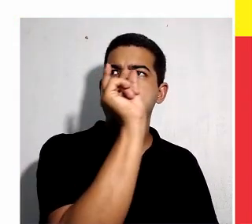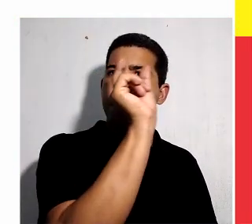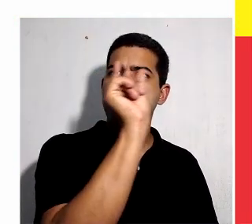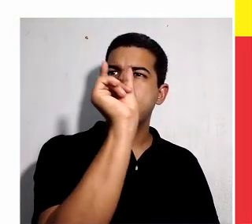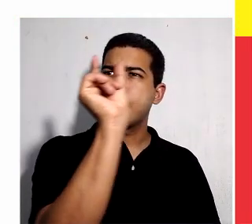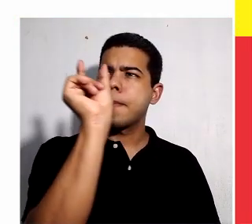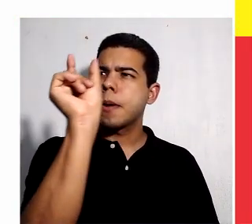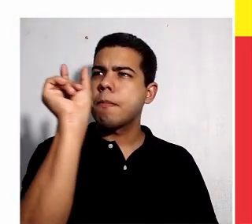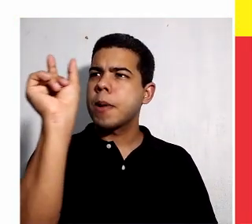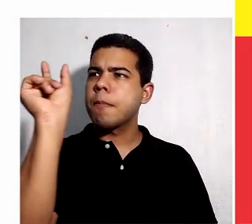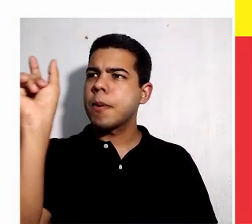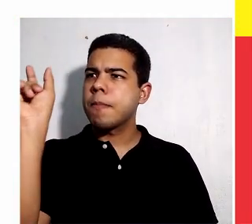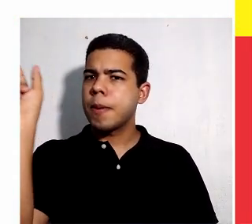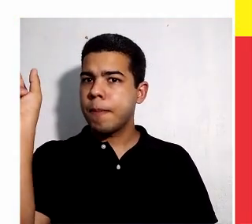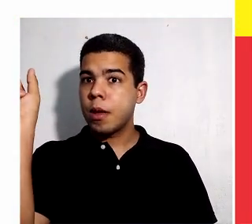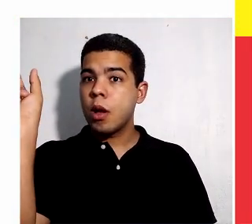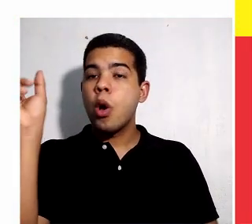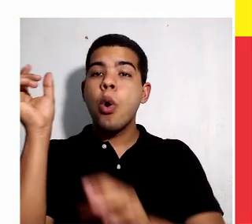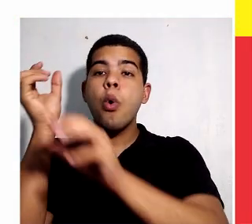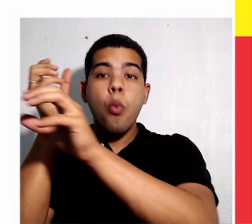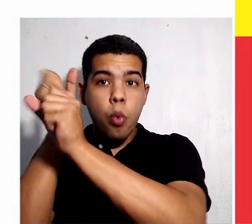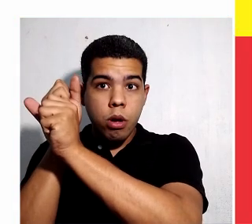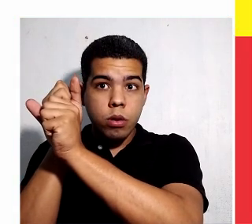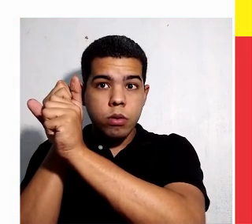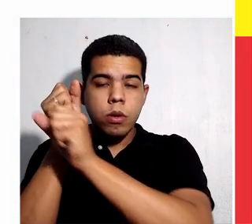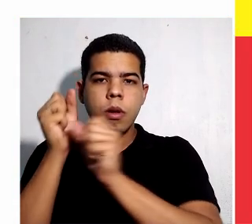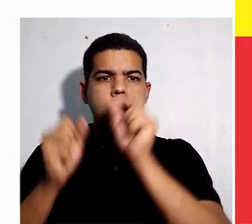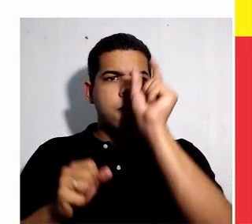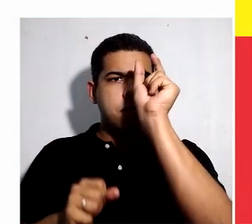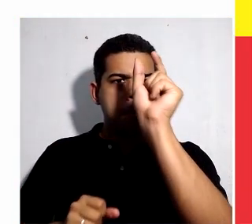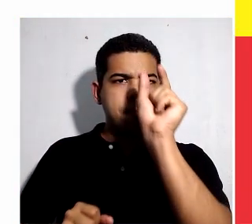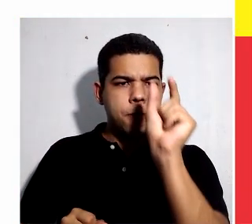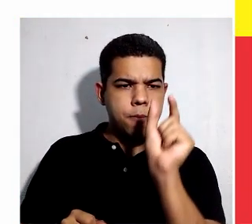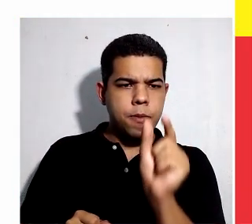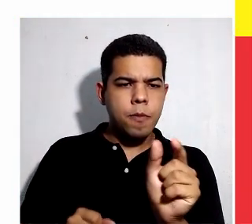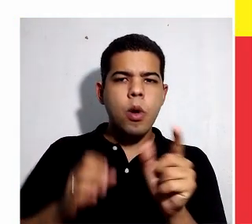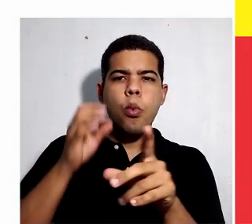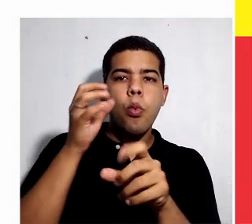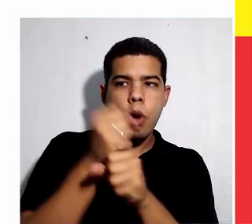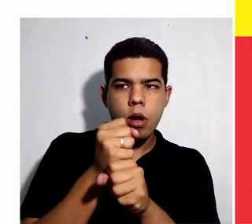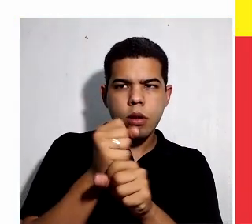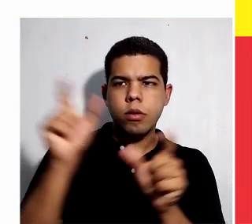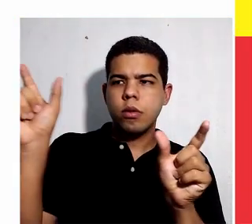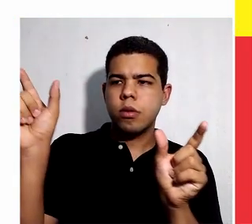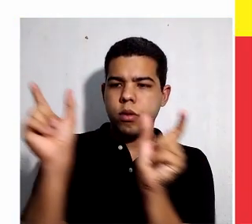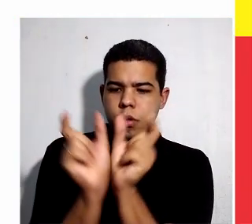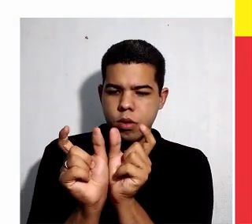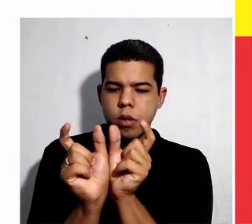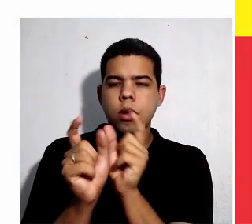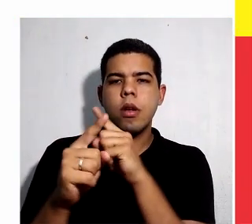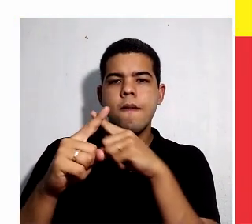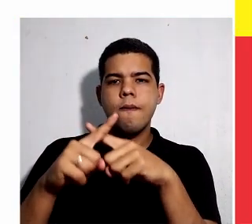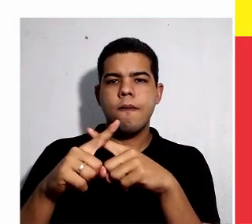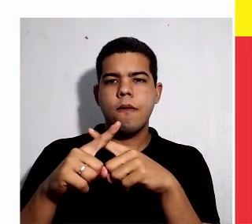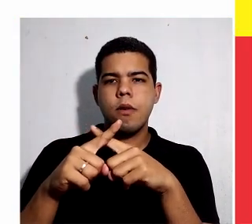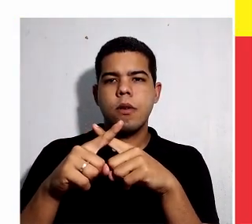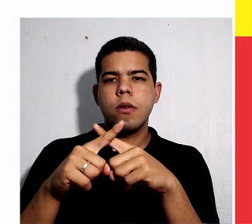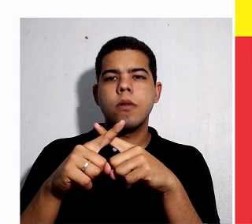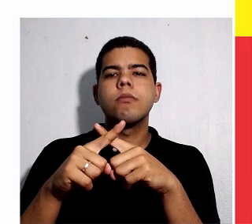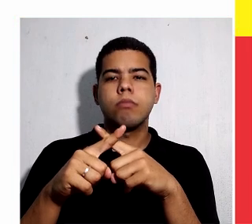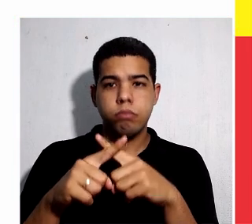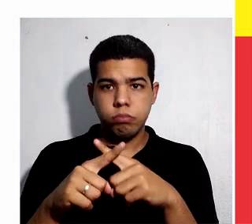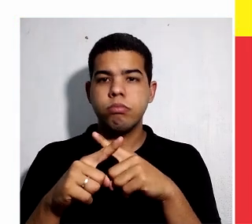vertical e uma quantidade da horizontal, você é só multiplicar esses dois valores dessas duas